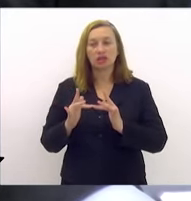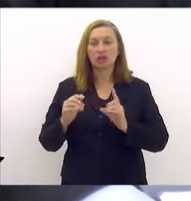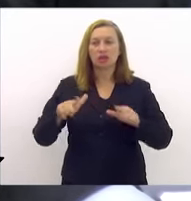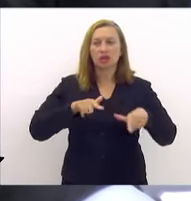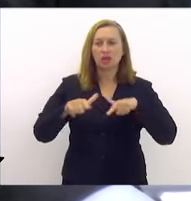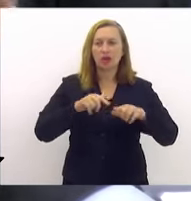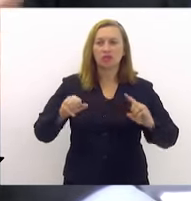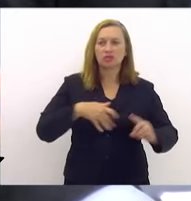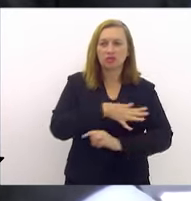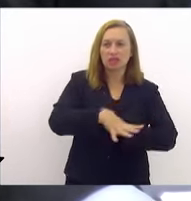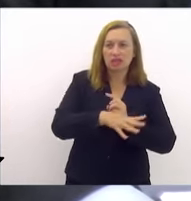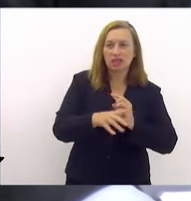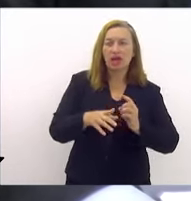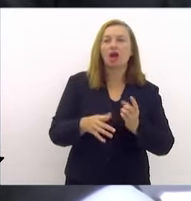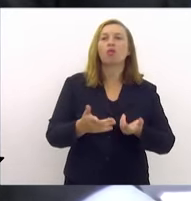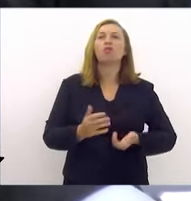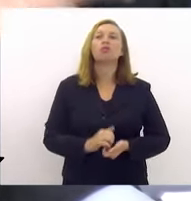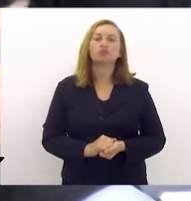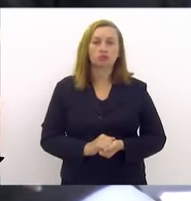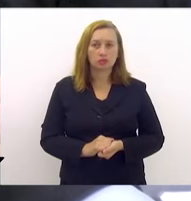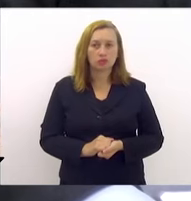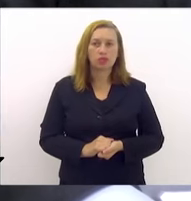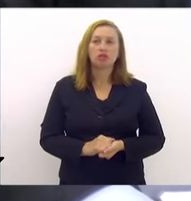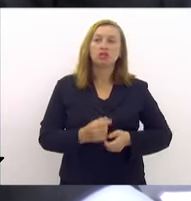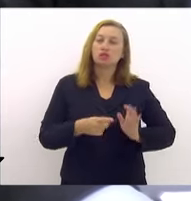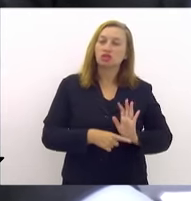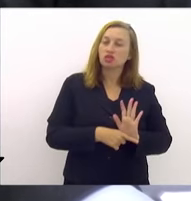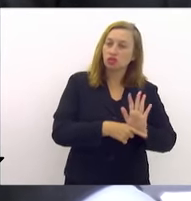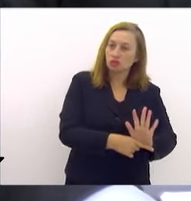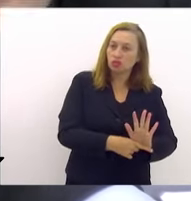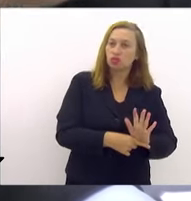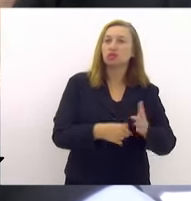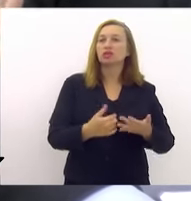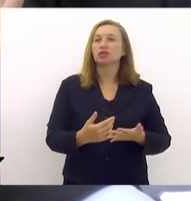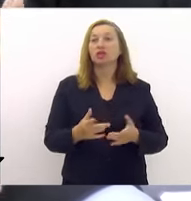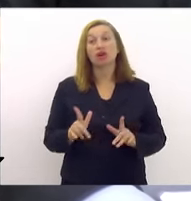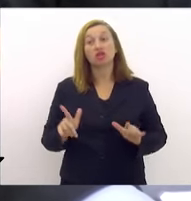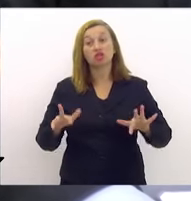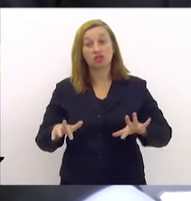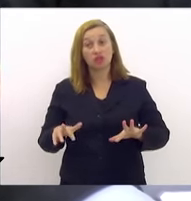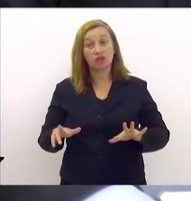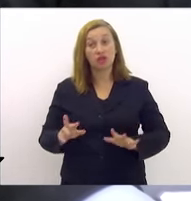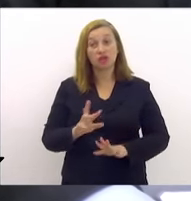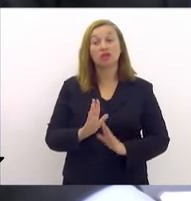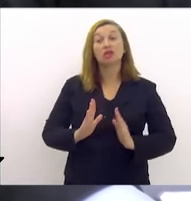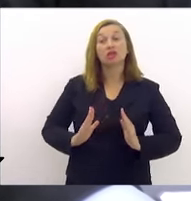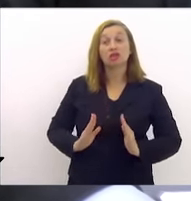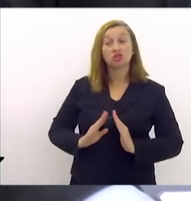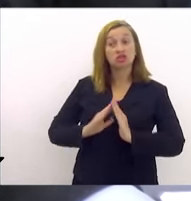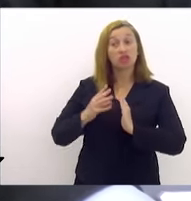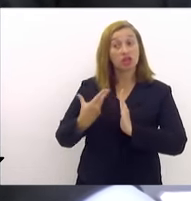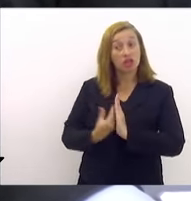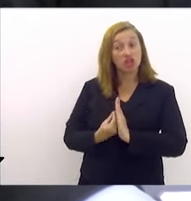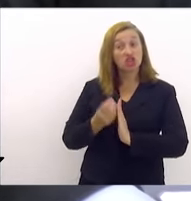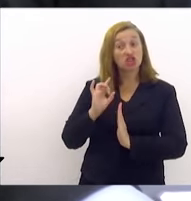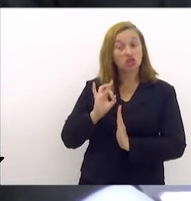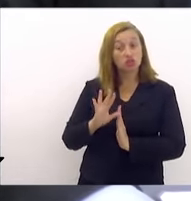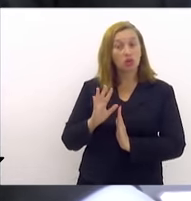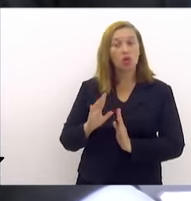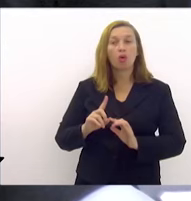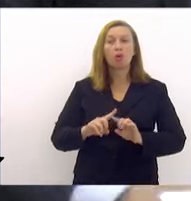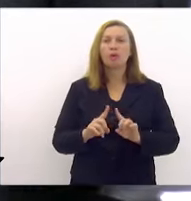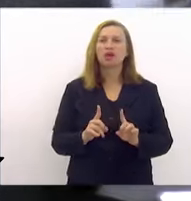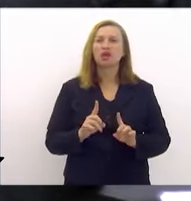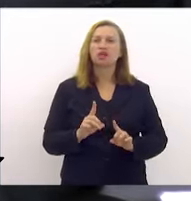trabalho na área social de assistência especial, que até é diferente da igreja, né? Desde que não seja com a